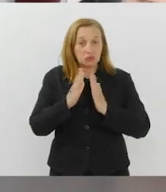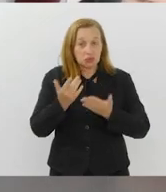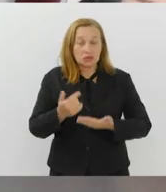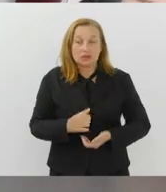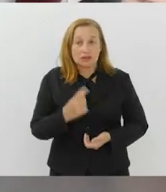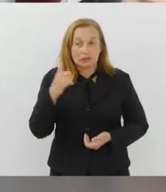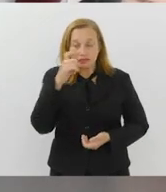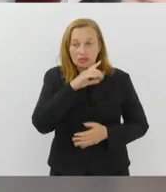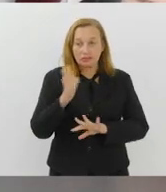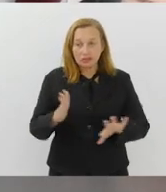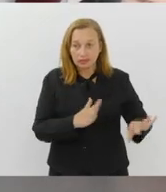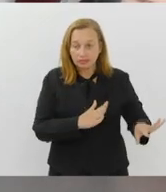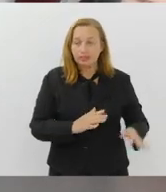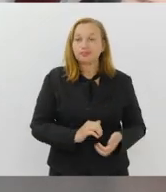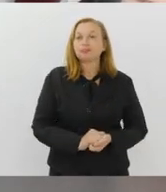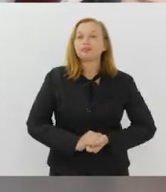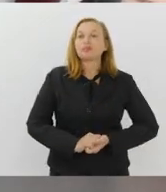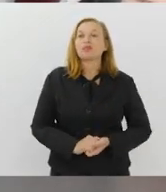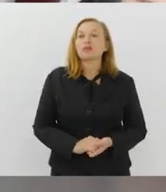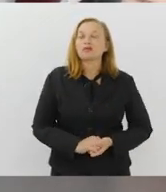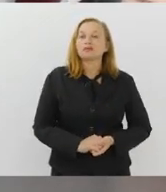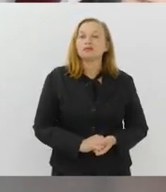É isto.